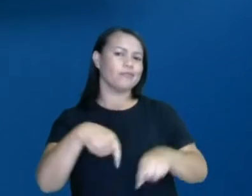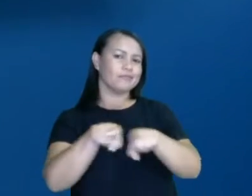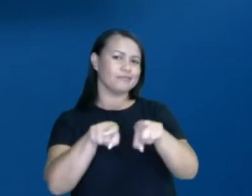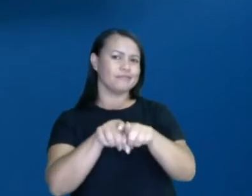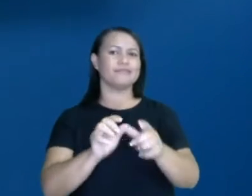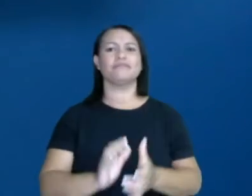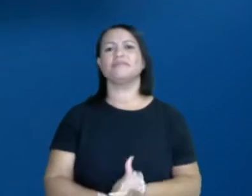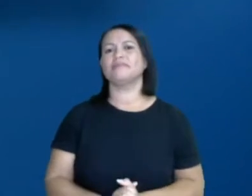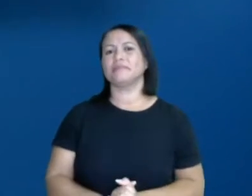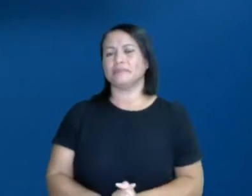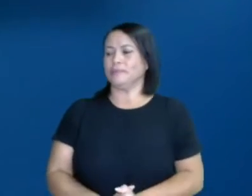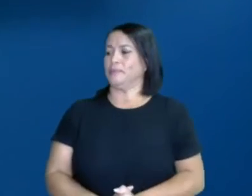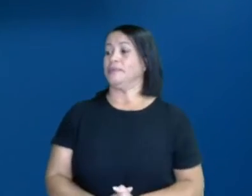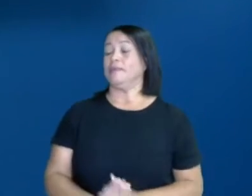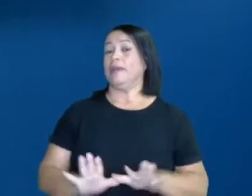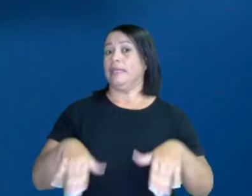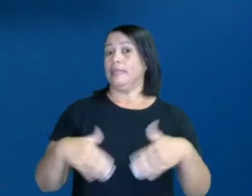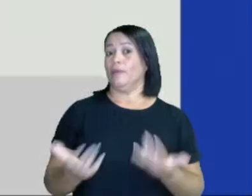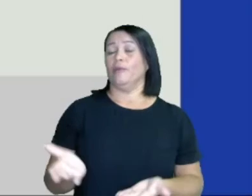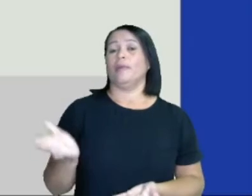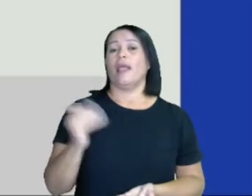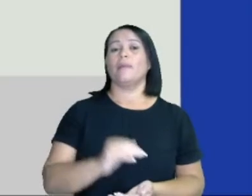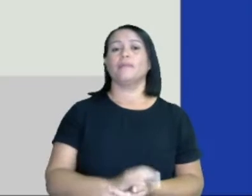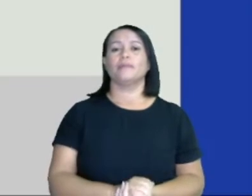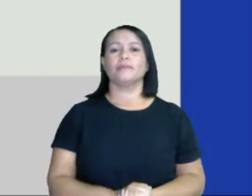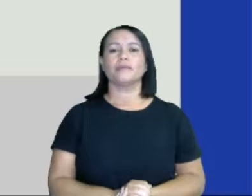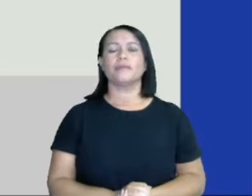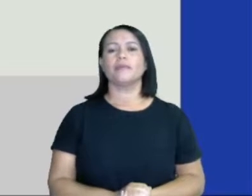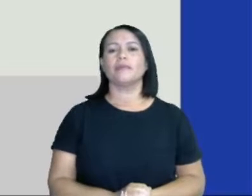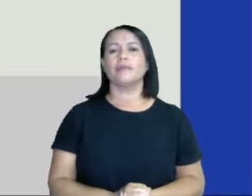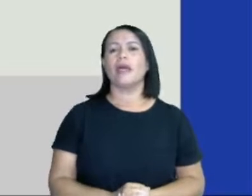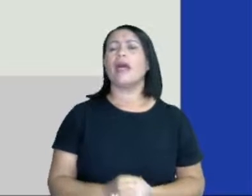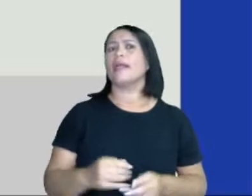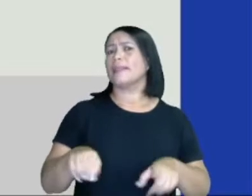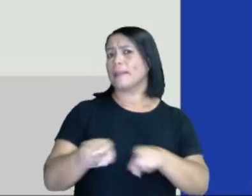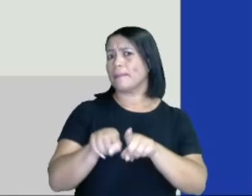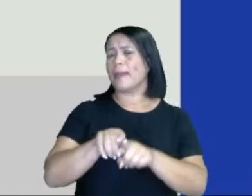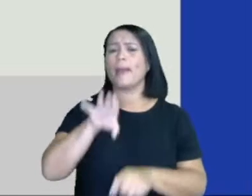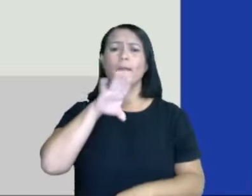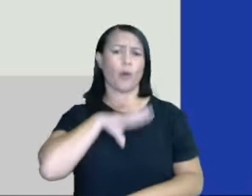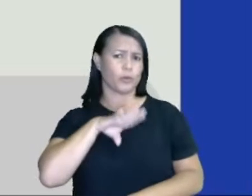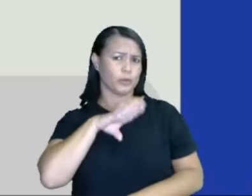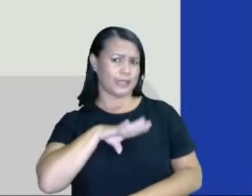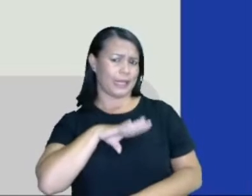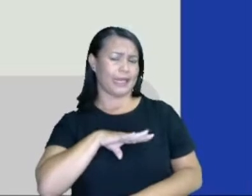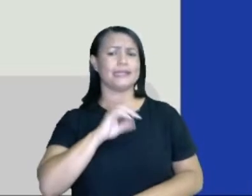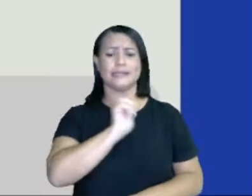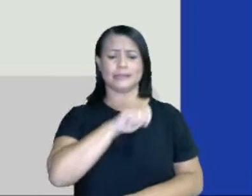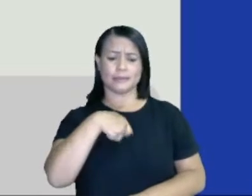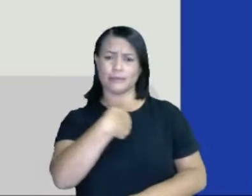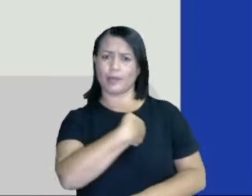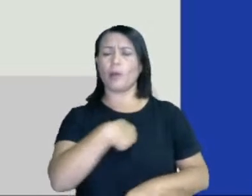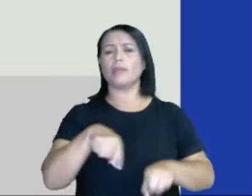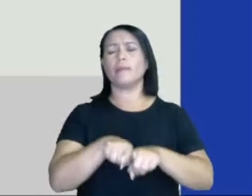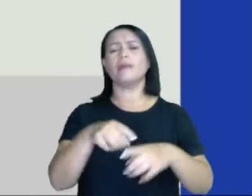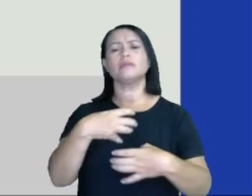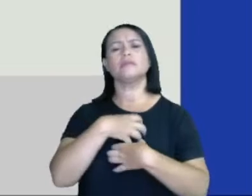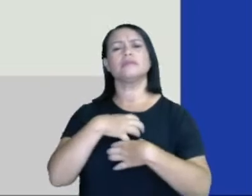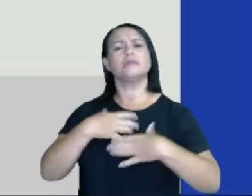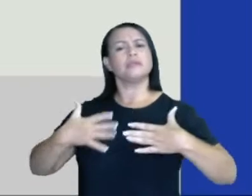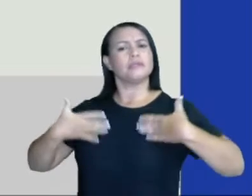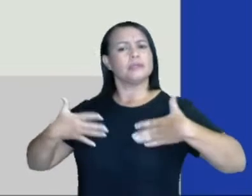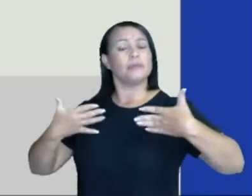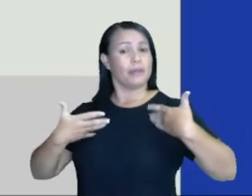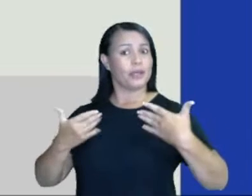também. Então, vamos lá. Assim como em português e em espanhol, os estados de ânimo e